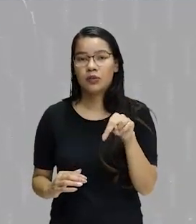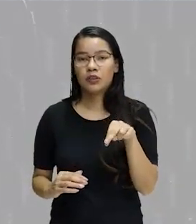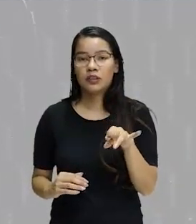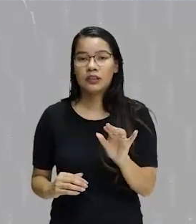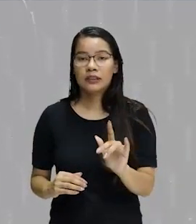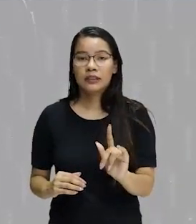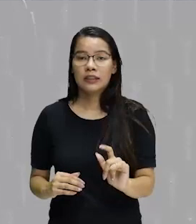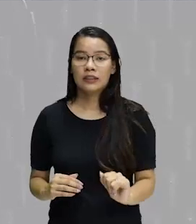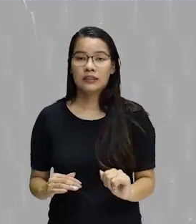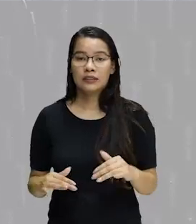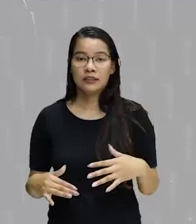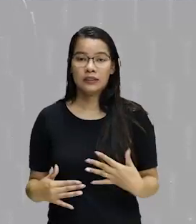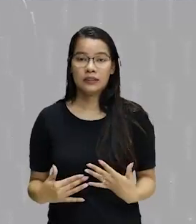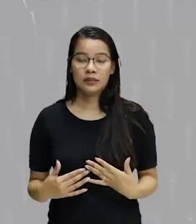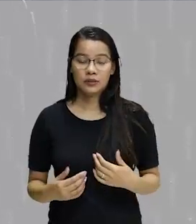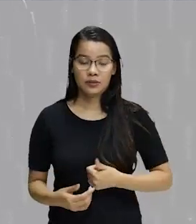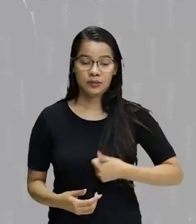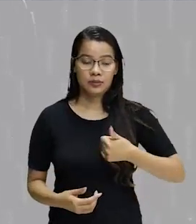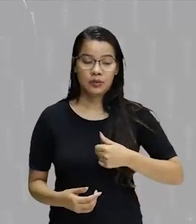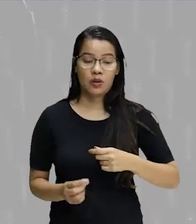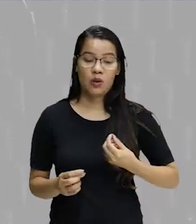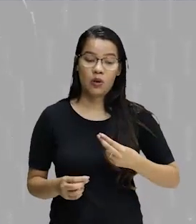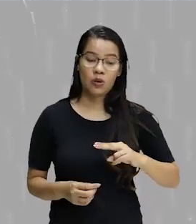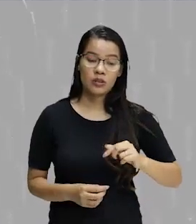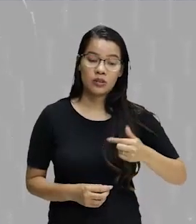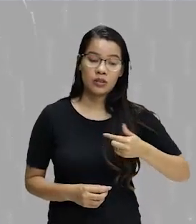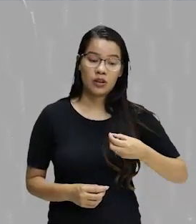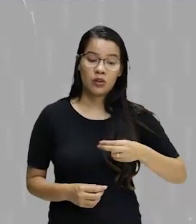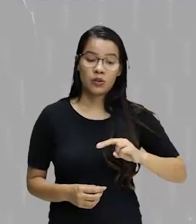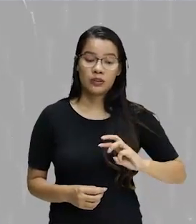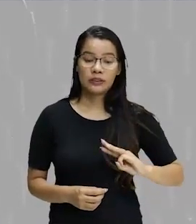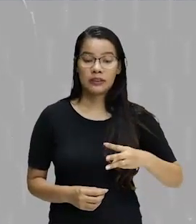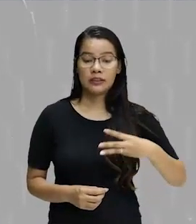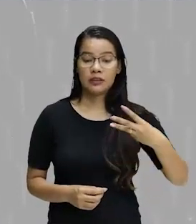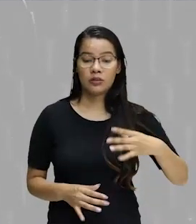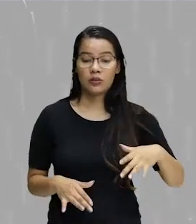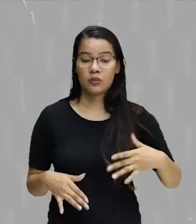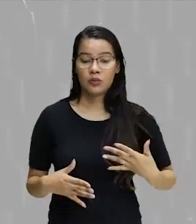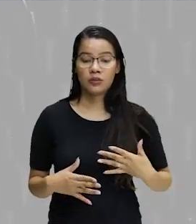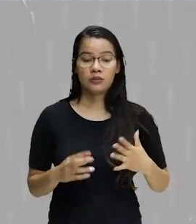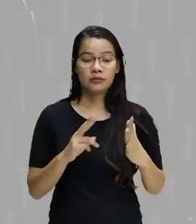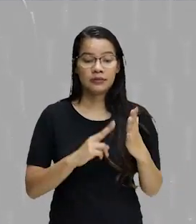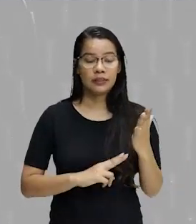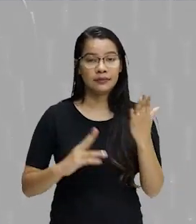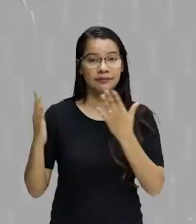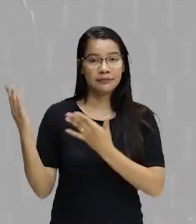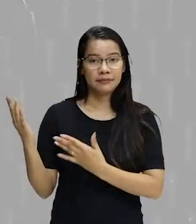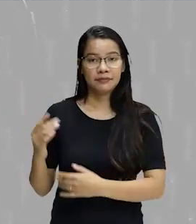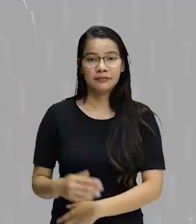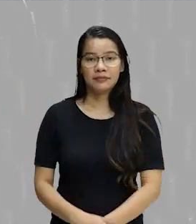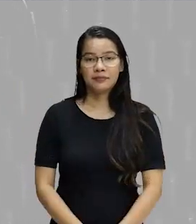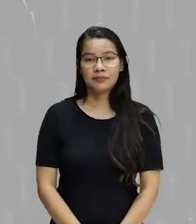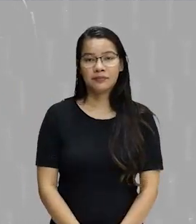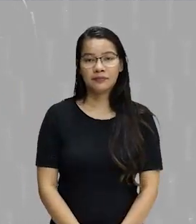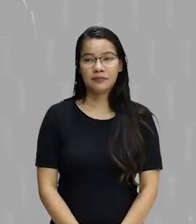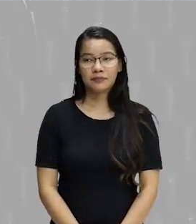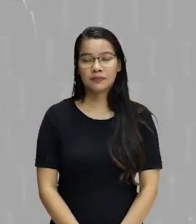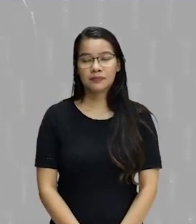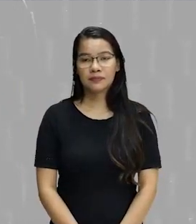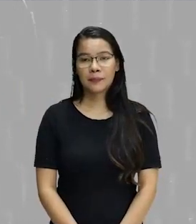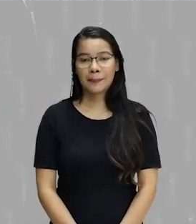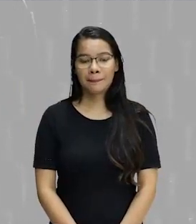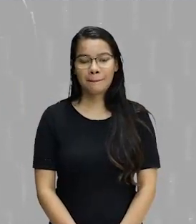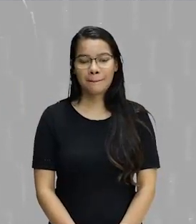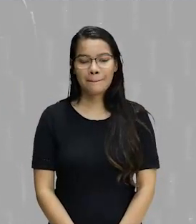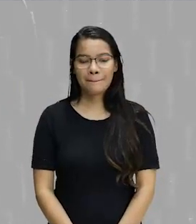Então, álcools primários, secundários e terciários, quando tratados com agentes oxidantes, eles vão se